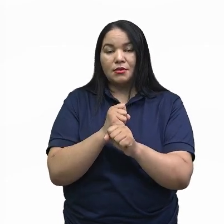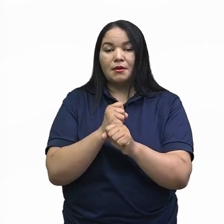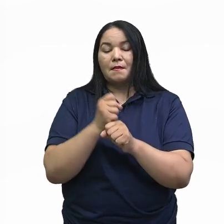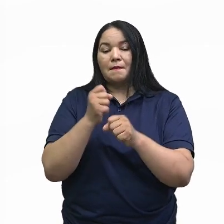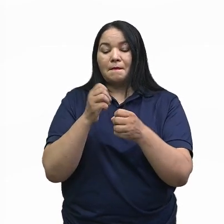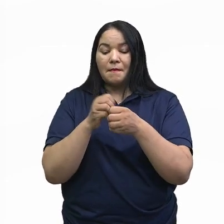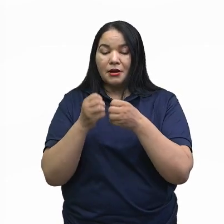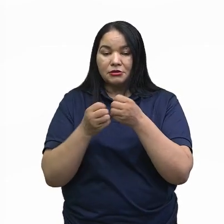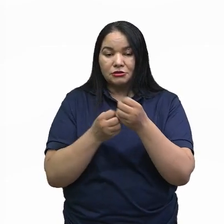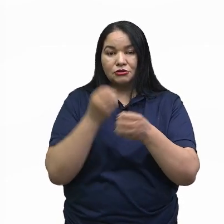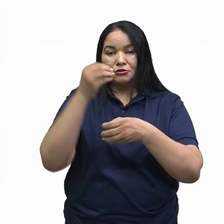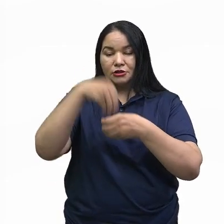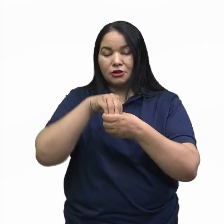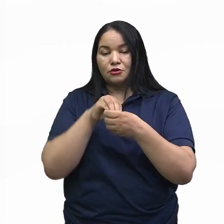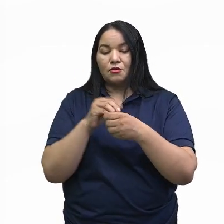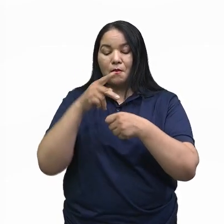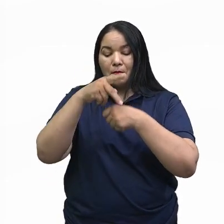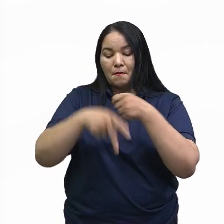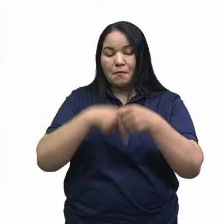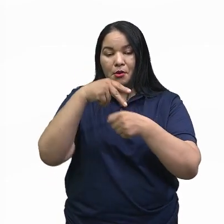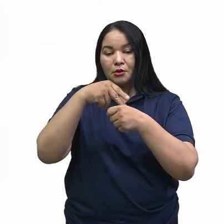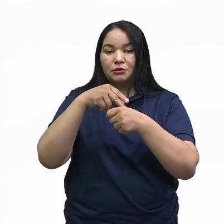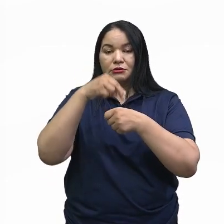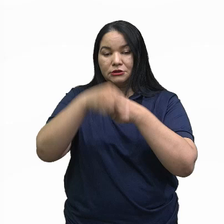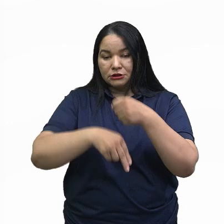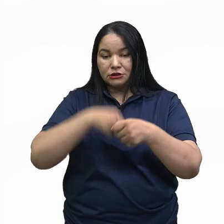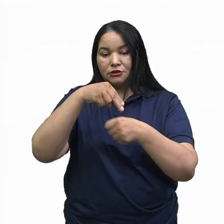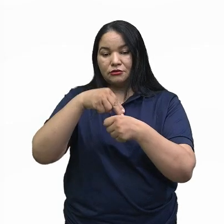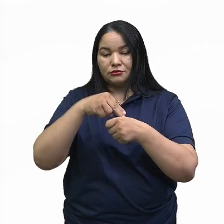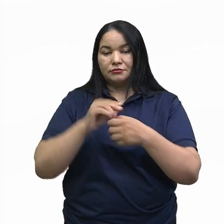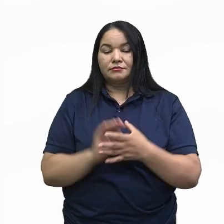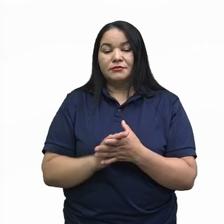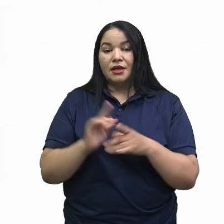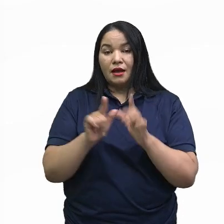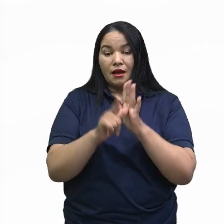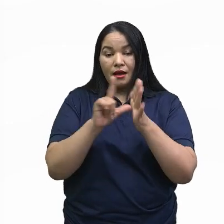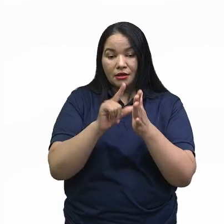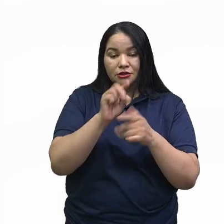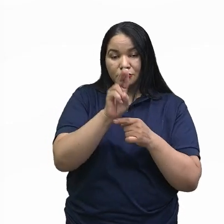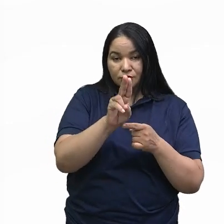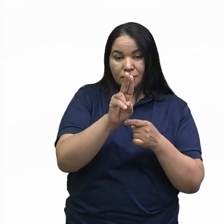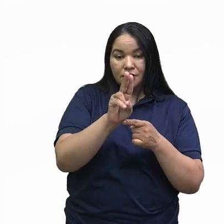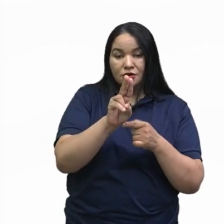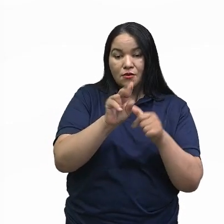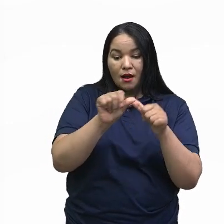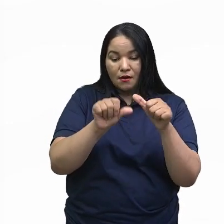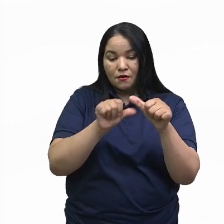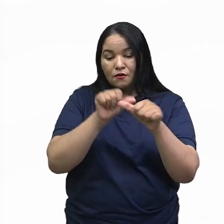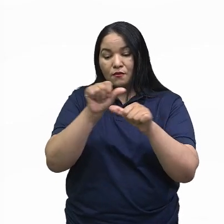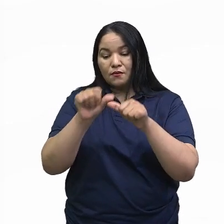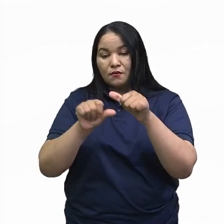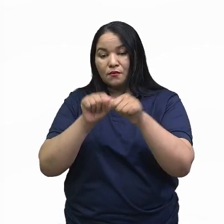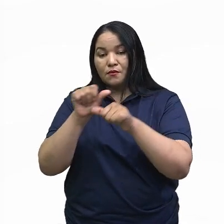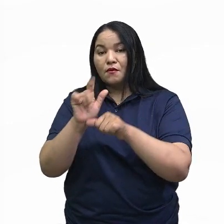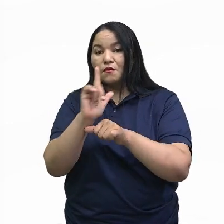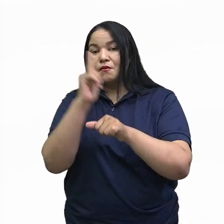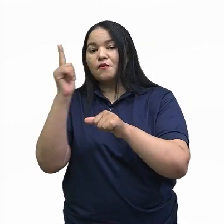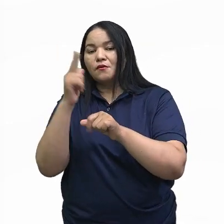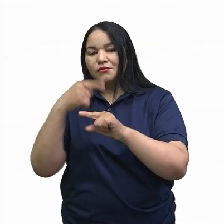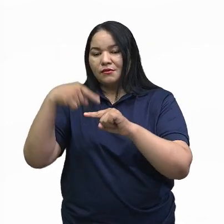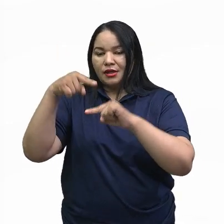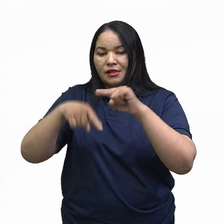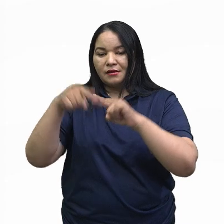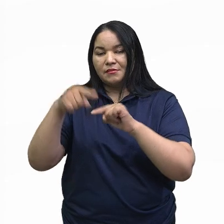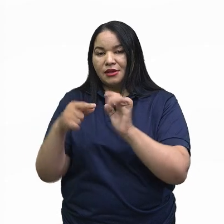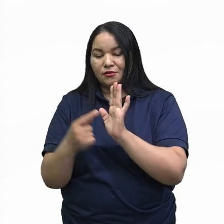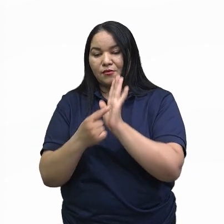prótons e nêutrons, né? E aí, o que era urânio, como você está vendo aqui, né, vai se transformar em outro elemento, né,